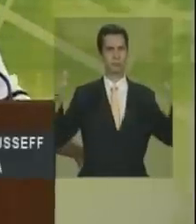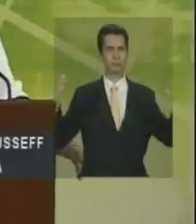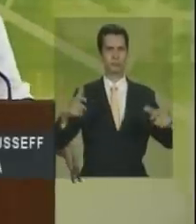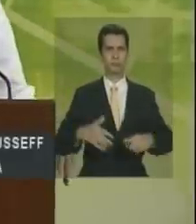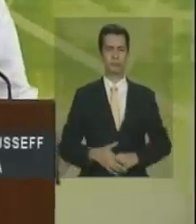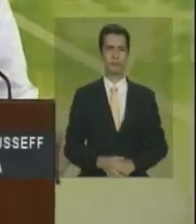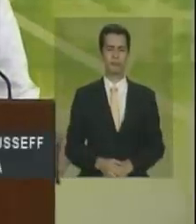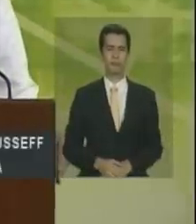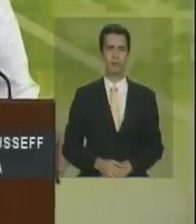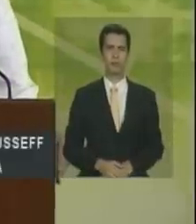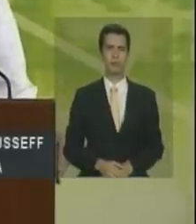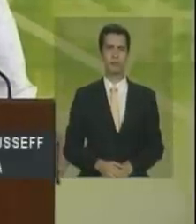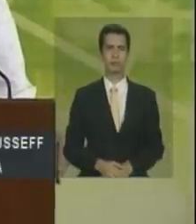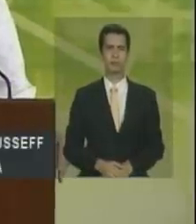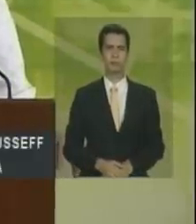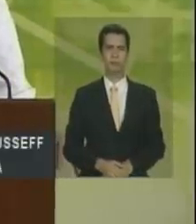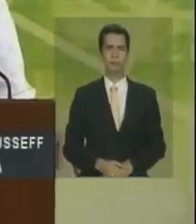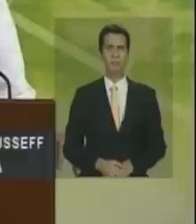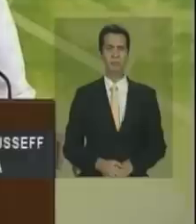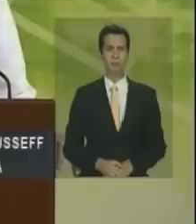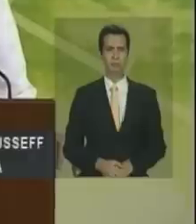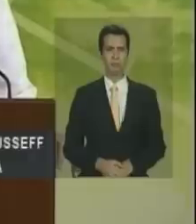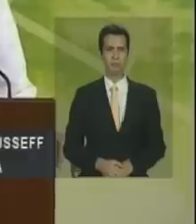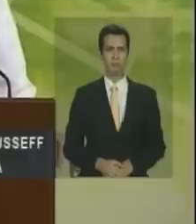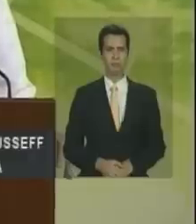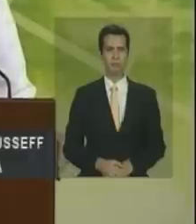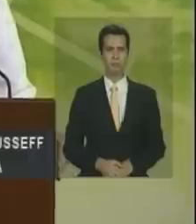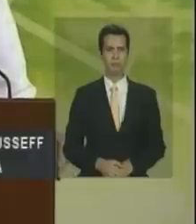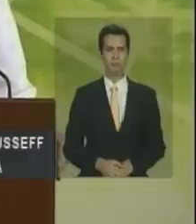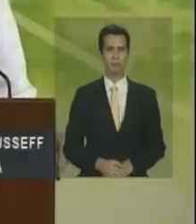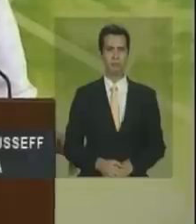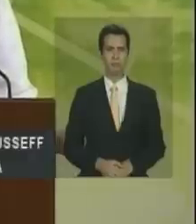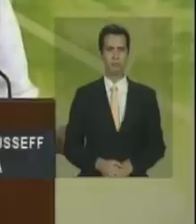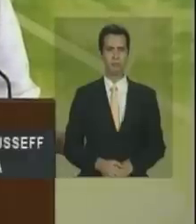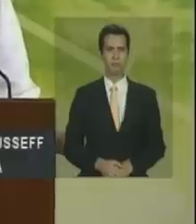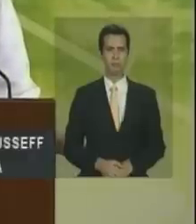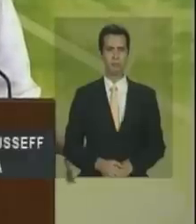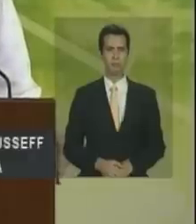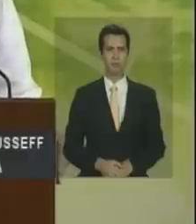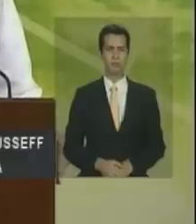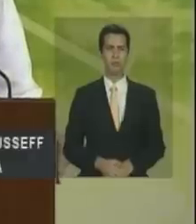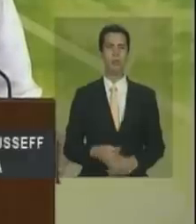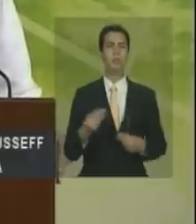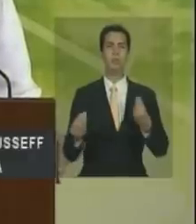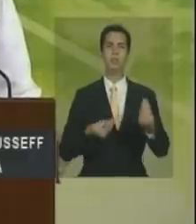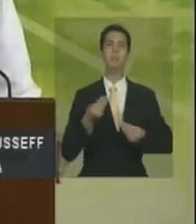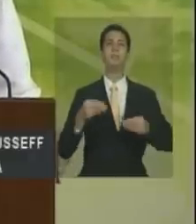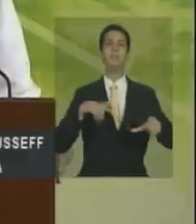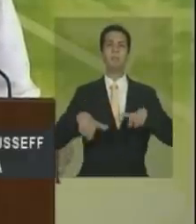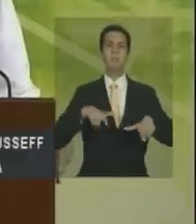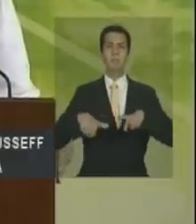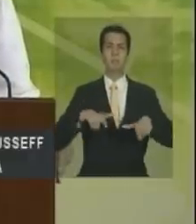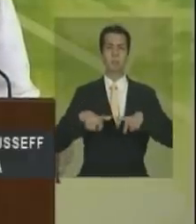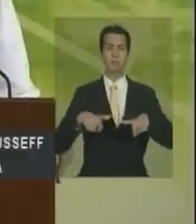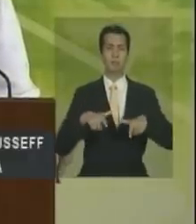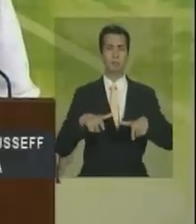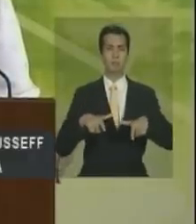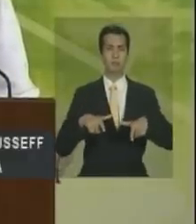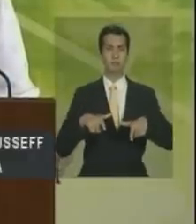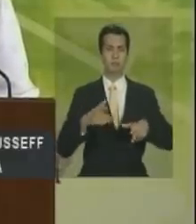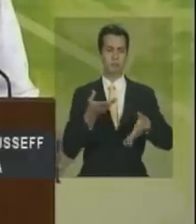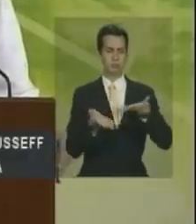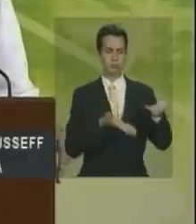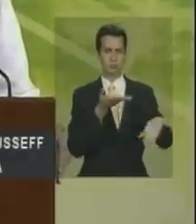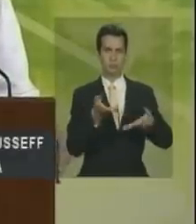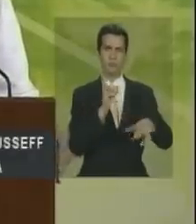haver um tratamento para o trabalho sem nós